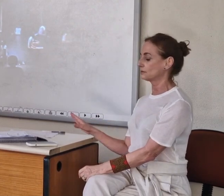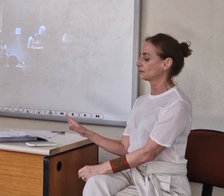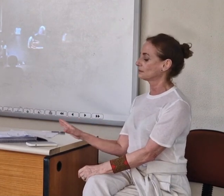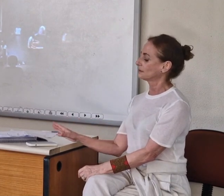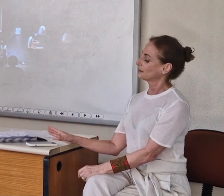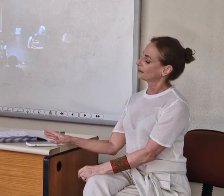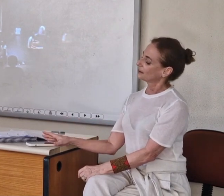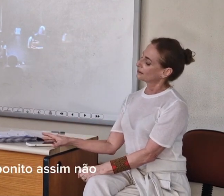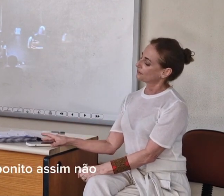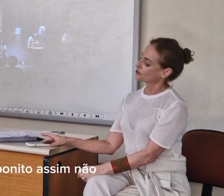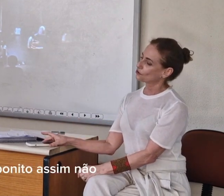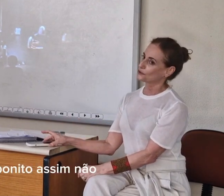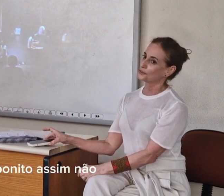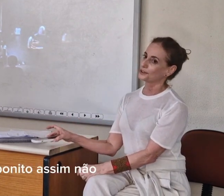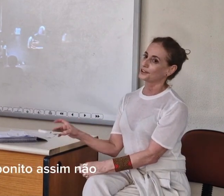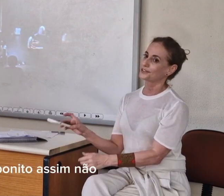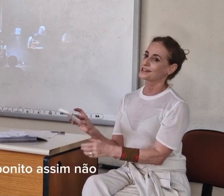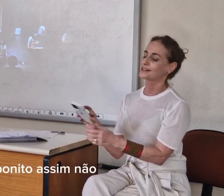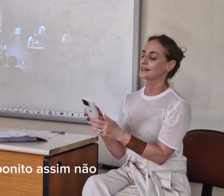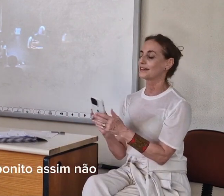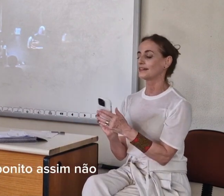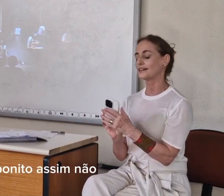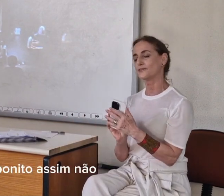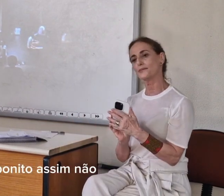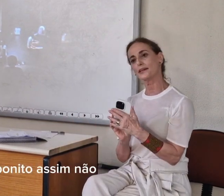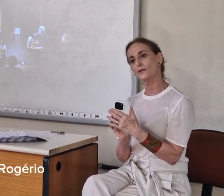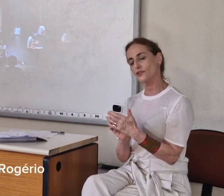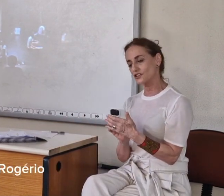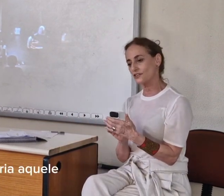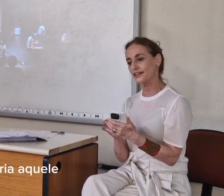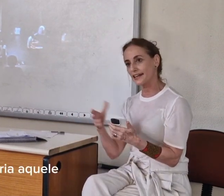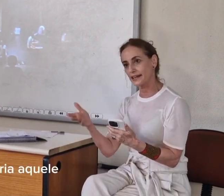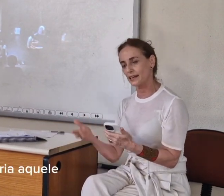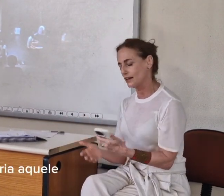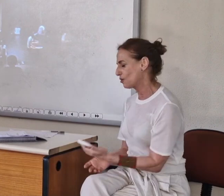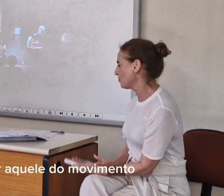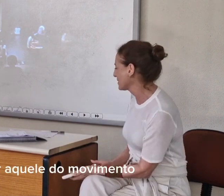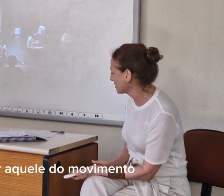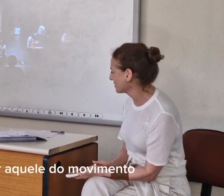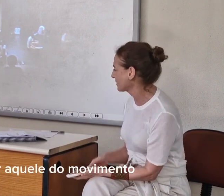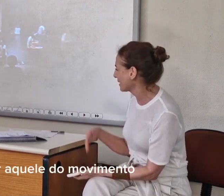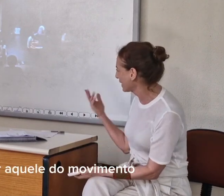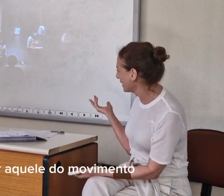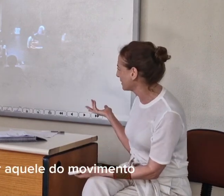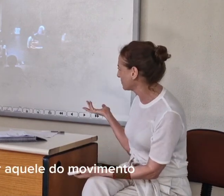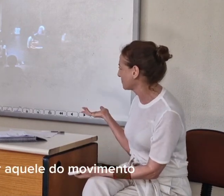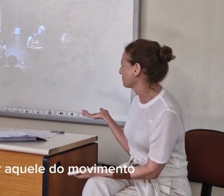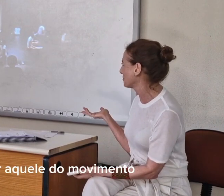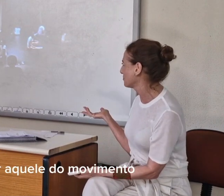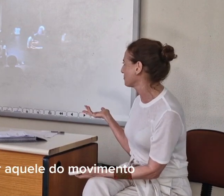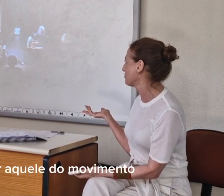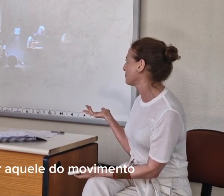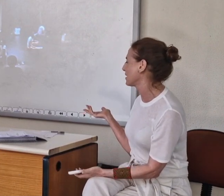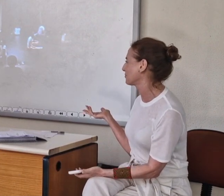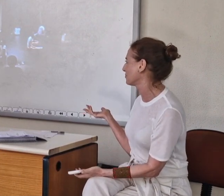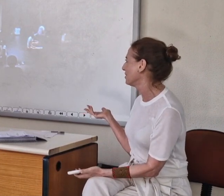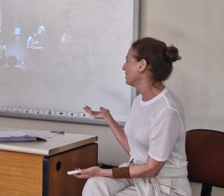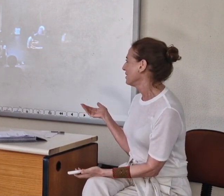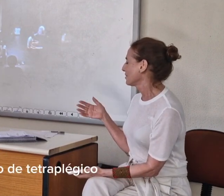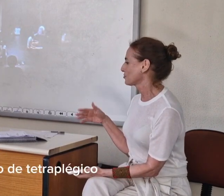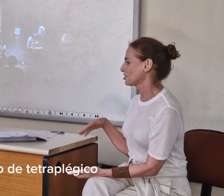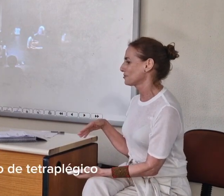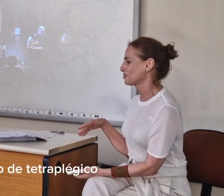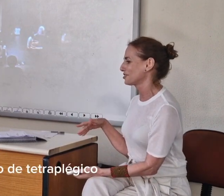doutor, né? Fez todo bonito assim. Não, Rogério, eu queria que... Nossa, até aquele do